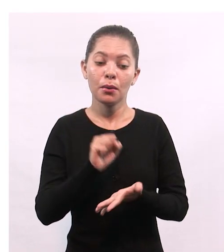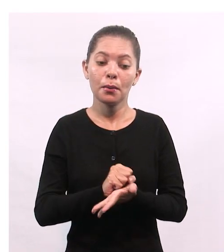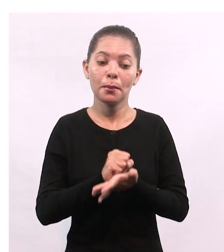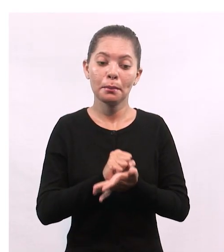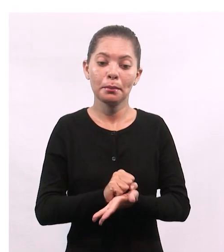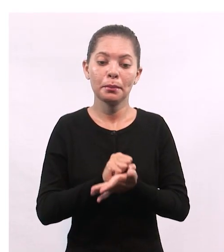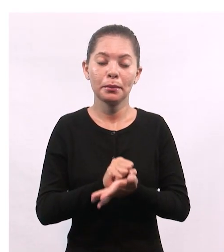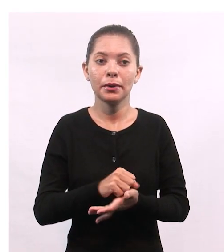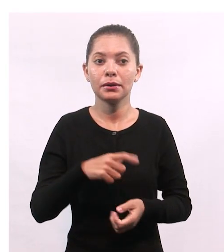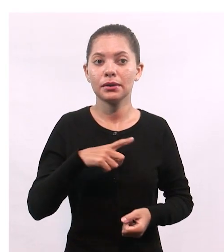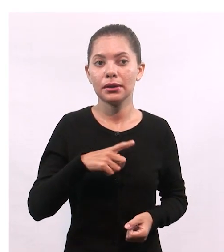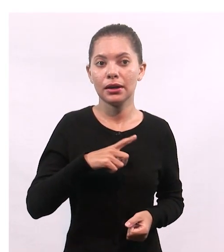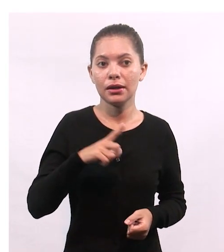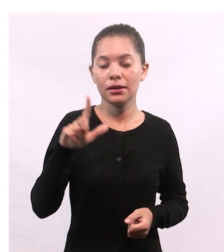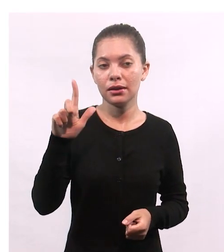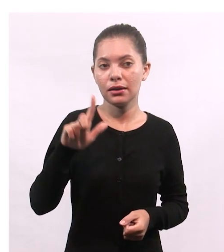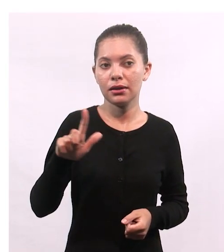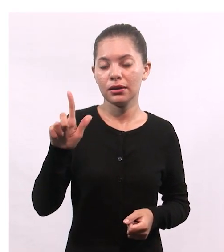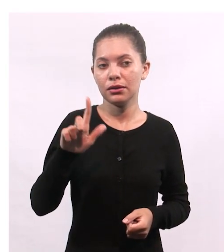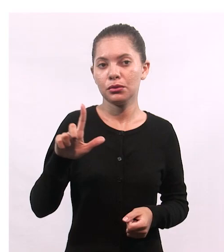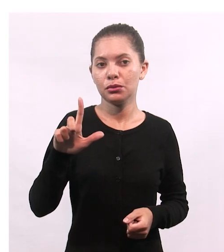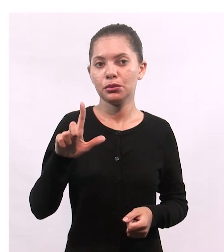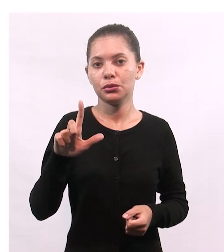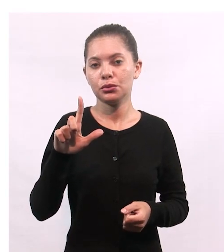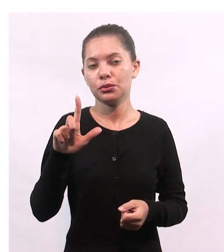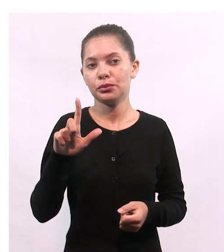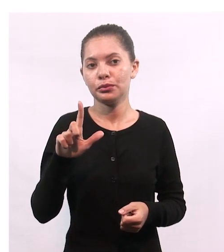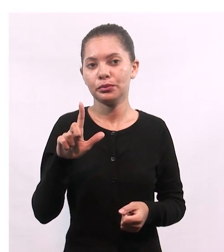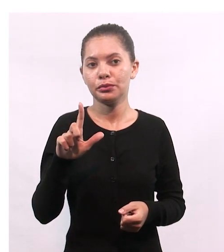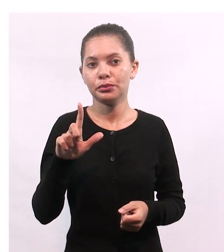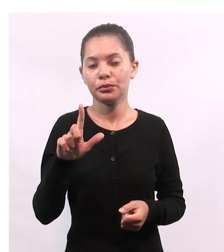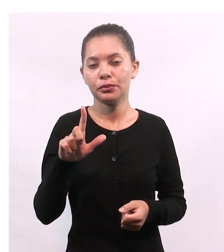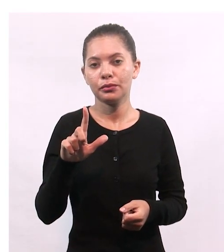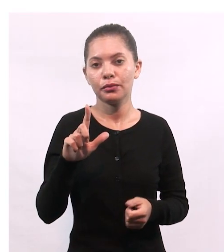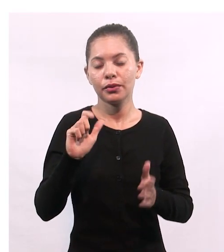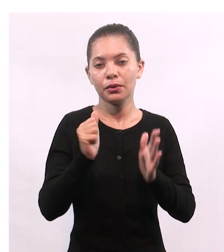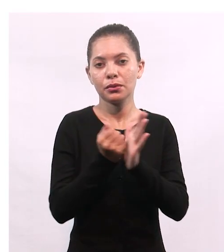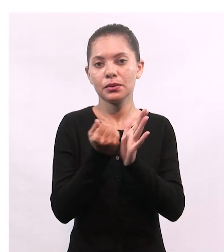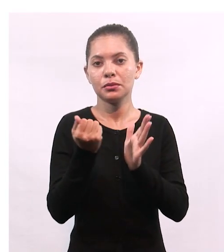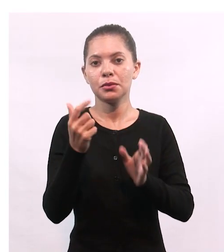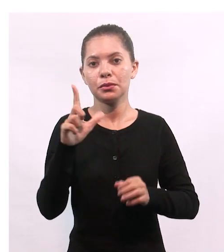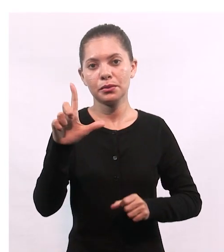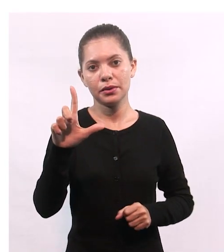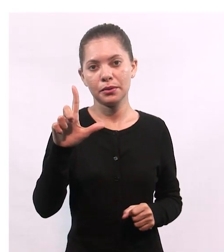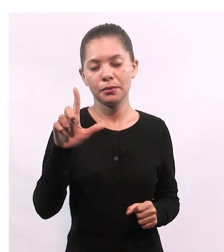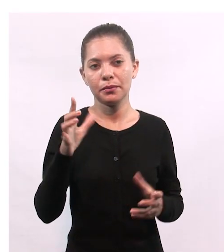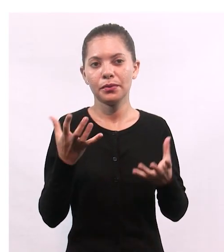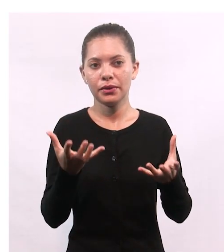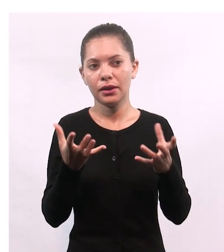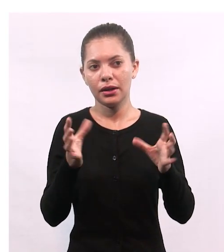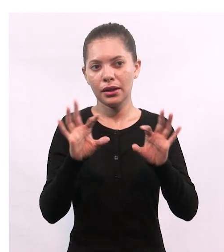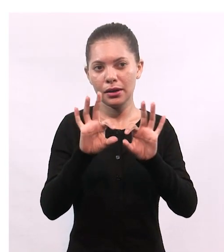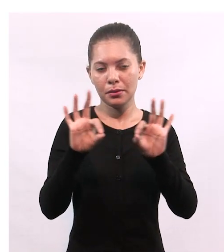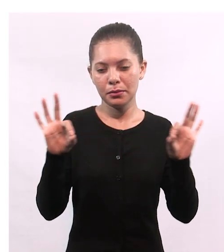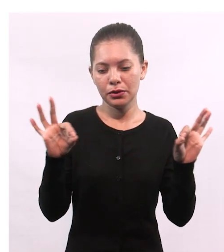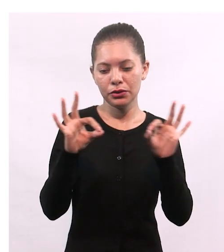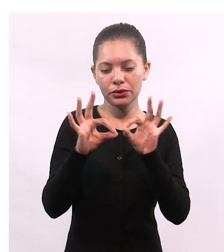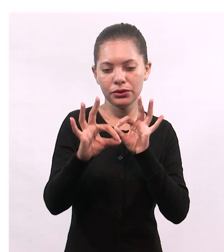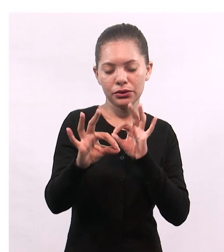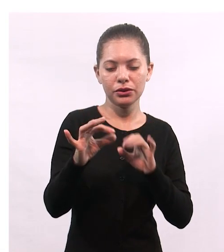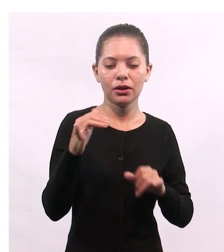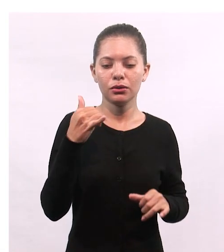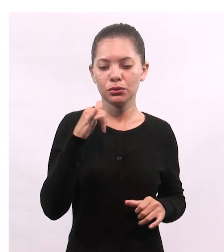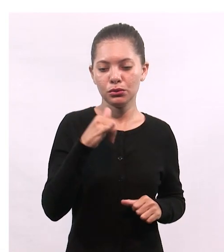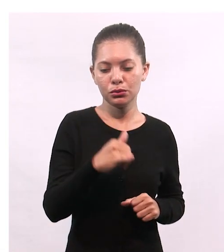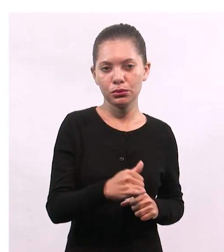gente tem litros, unidade de medida e o símbolo L. Quando a gente quer medir corrente elétrica,